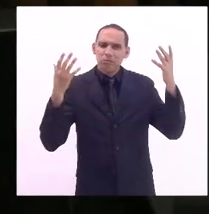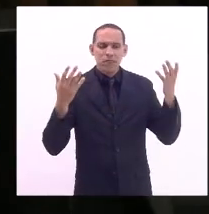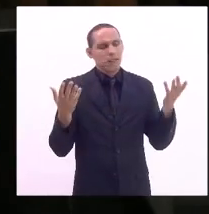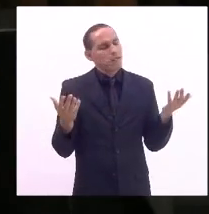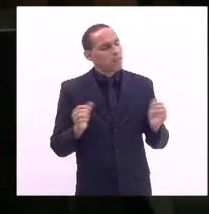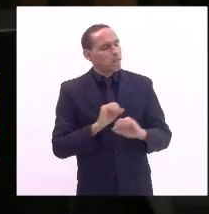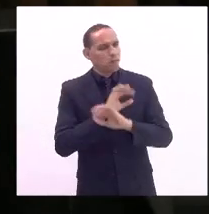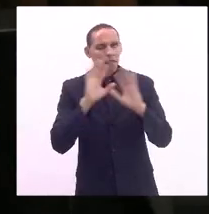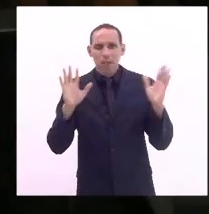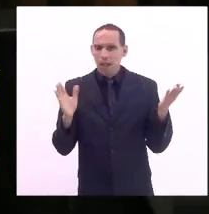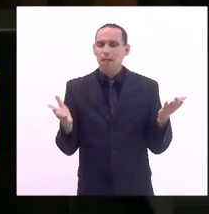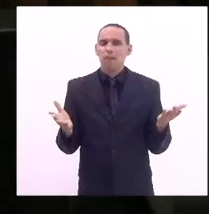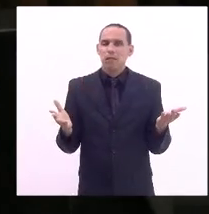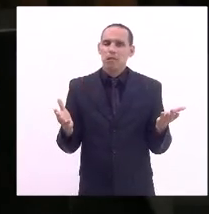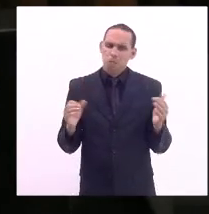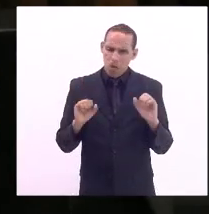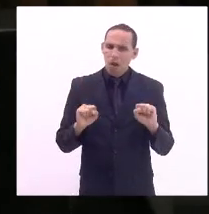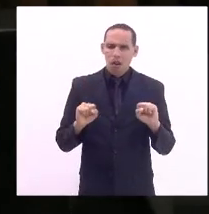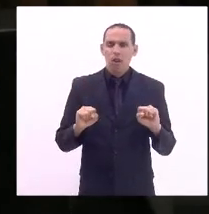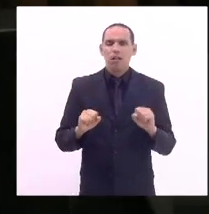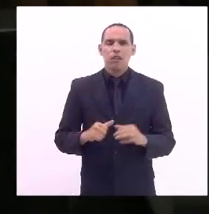claro que pode ter